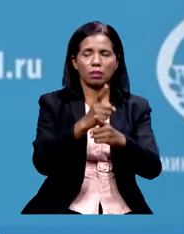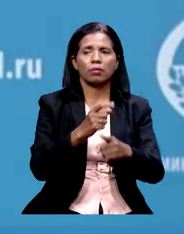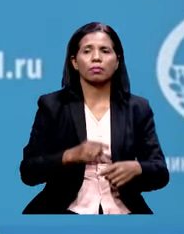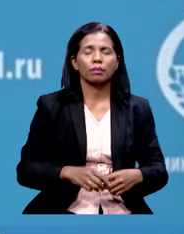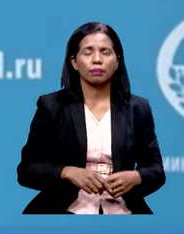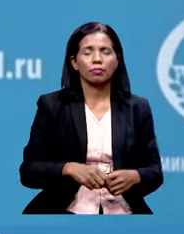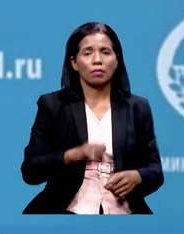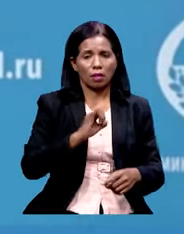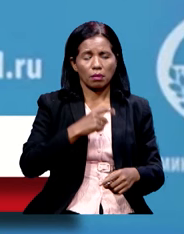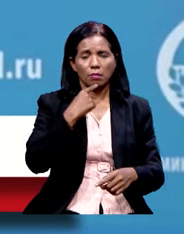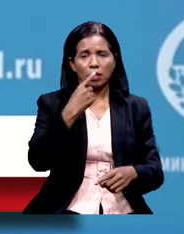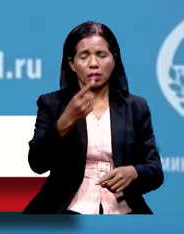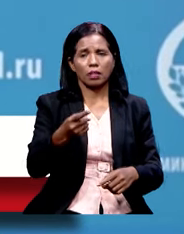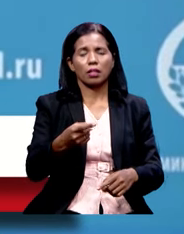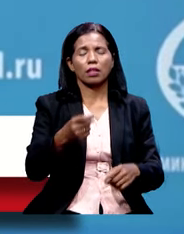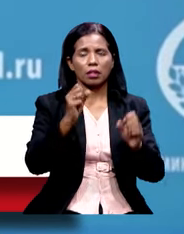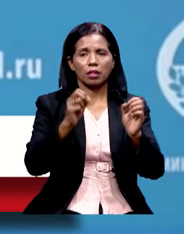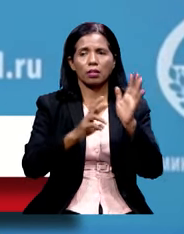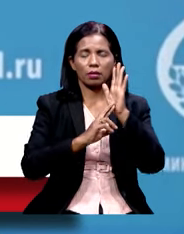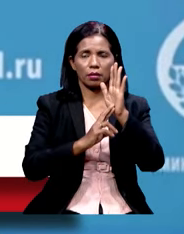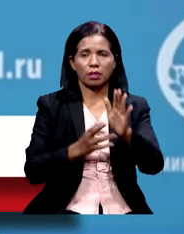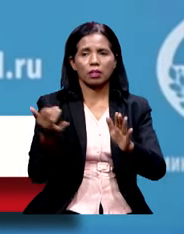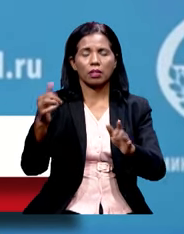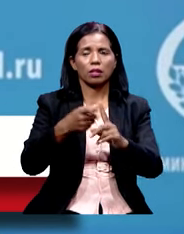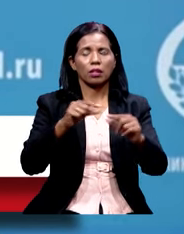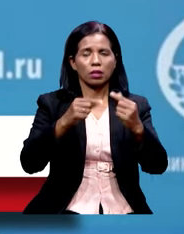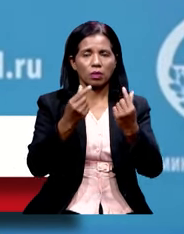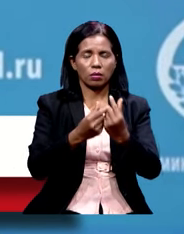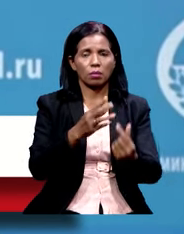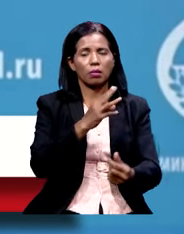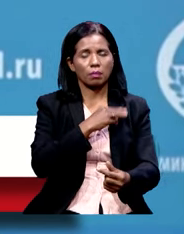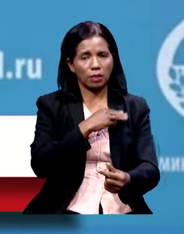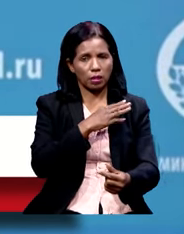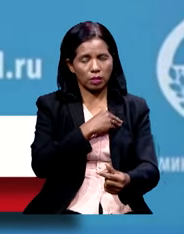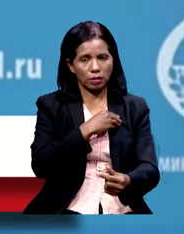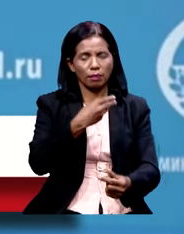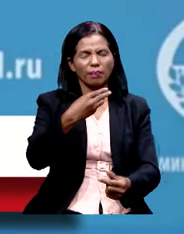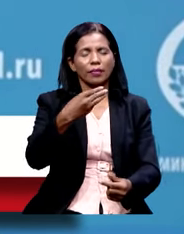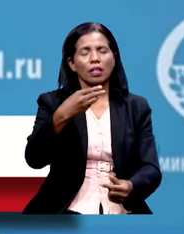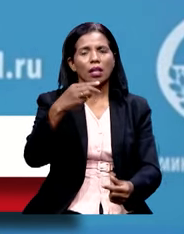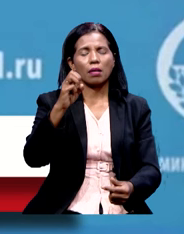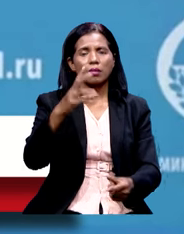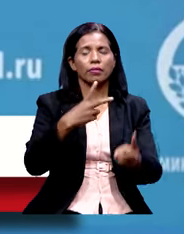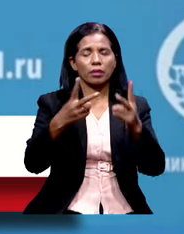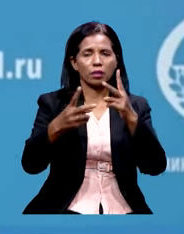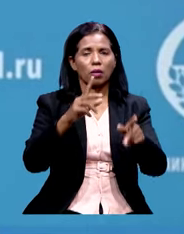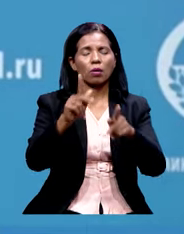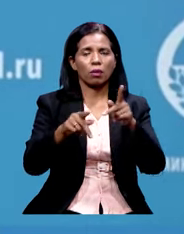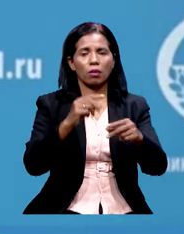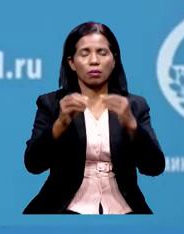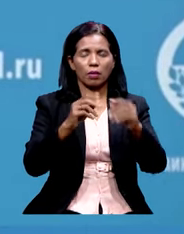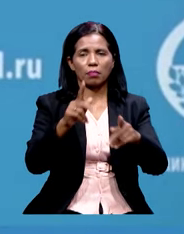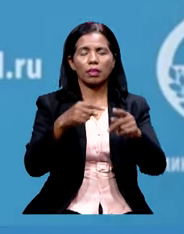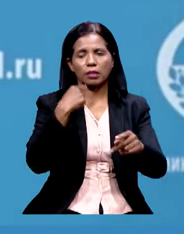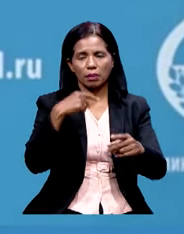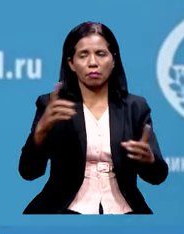Hamas Peledehan não confirma que ataque representante Sira esse grupo palestino Hamas visita Moscou, Corbaia Amase Makassoro,